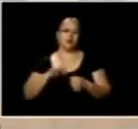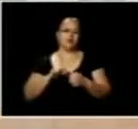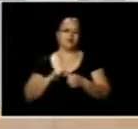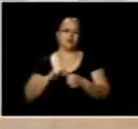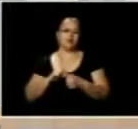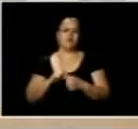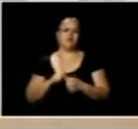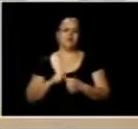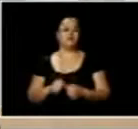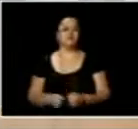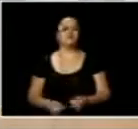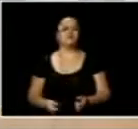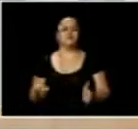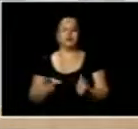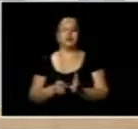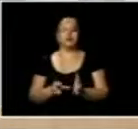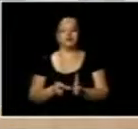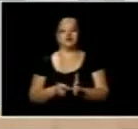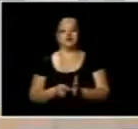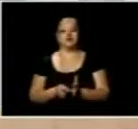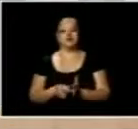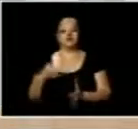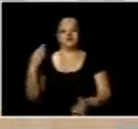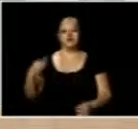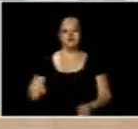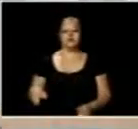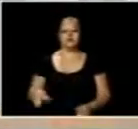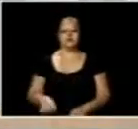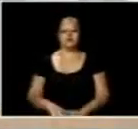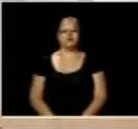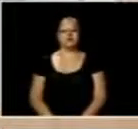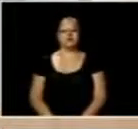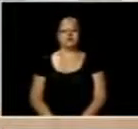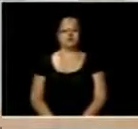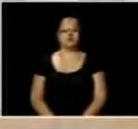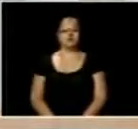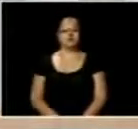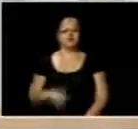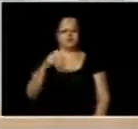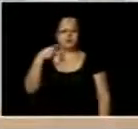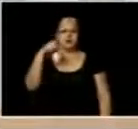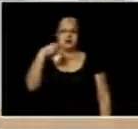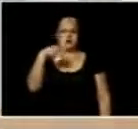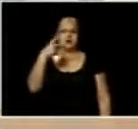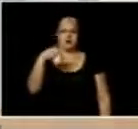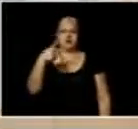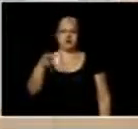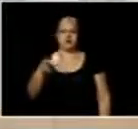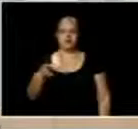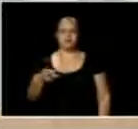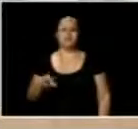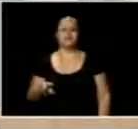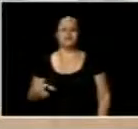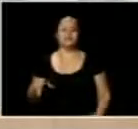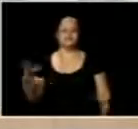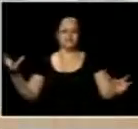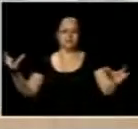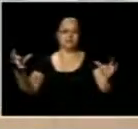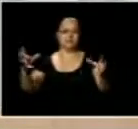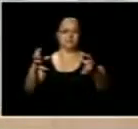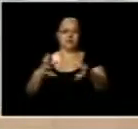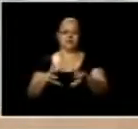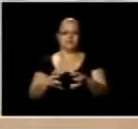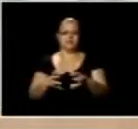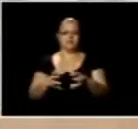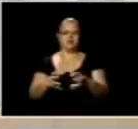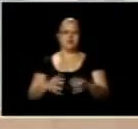uma discussão coletiva, com quem entende, com quem vive da cultura, com quem busca preservar a cultura.